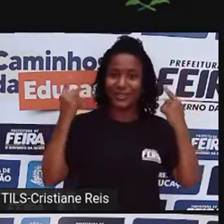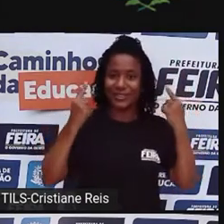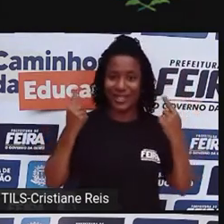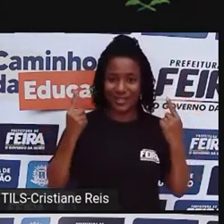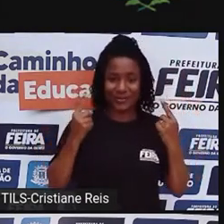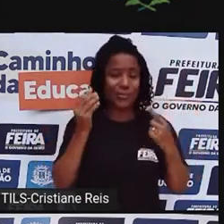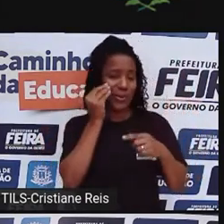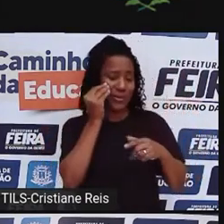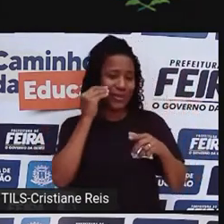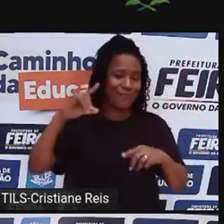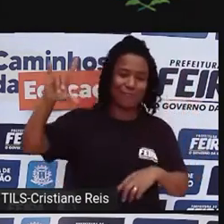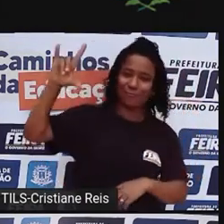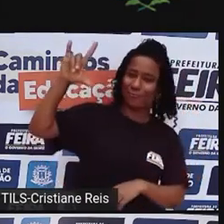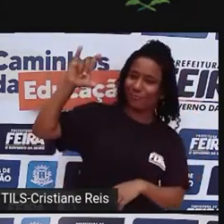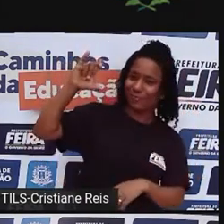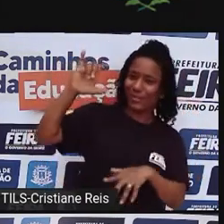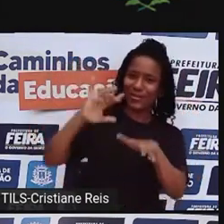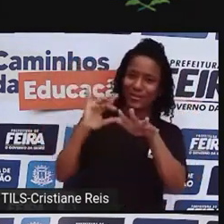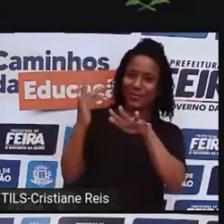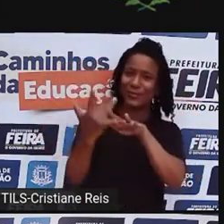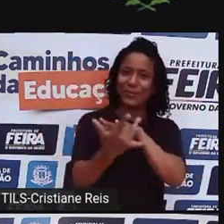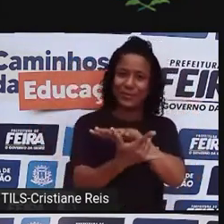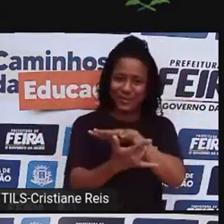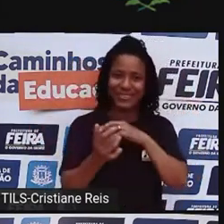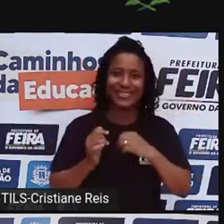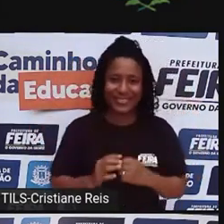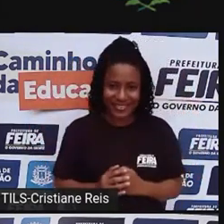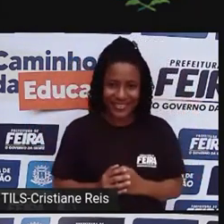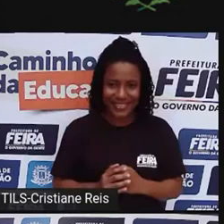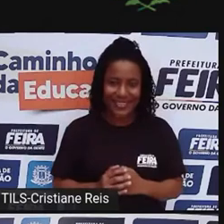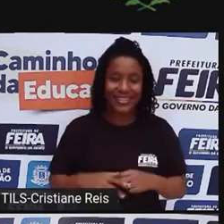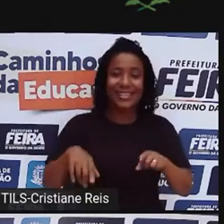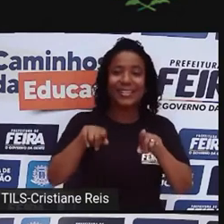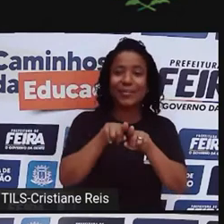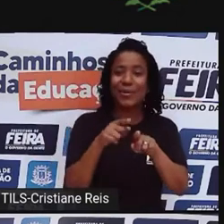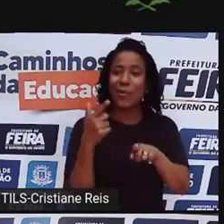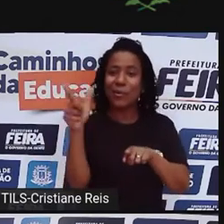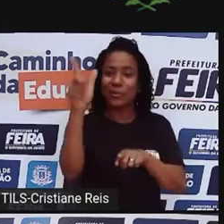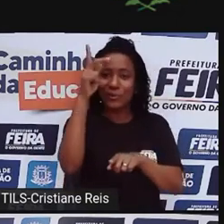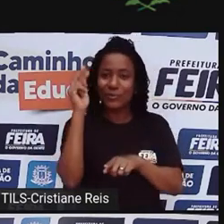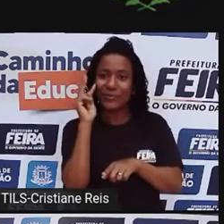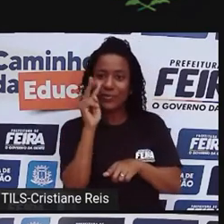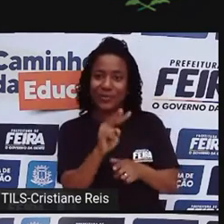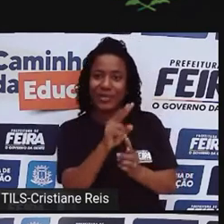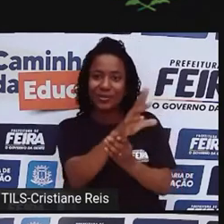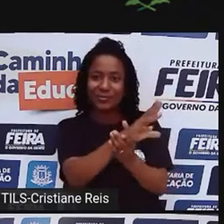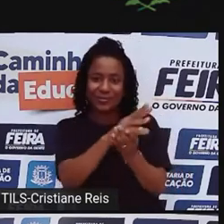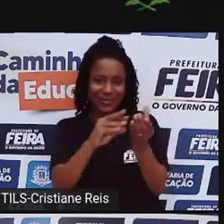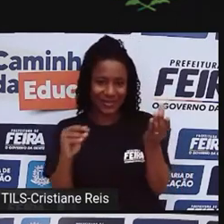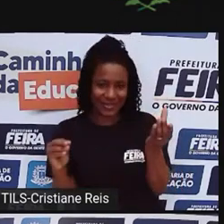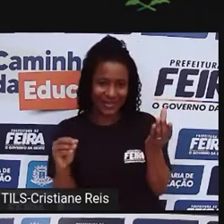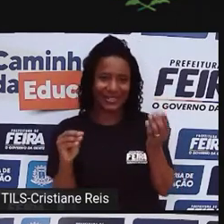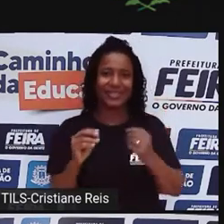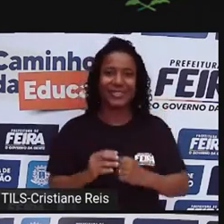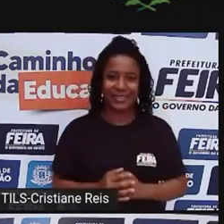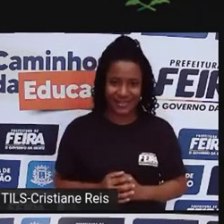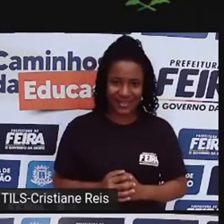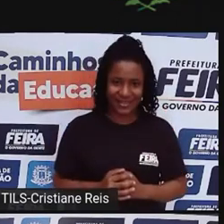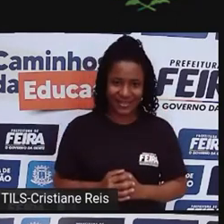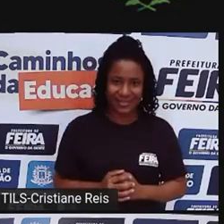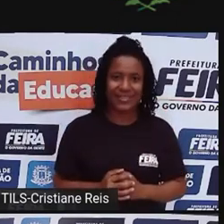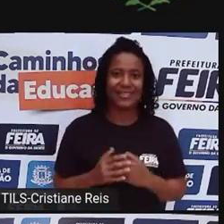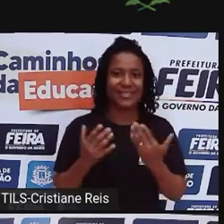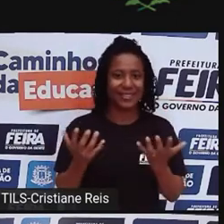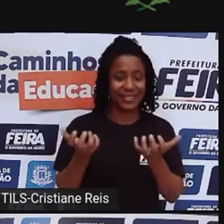sociais. E serve muito de inspiração para outros também assumirem os seus cabelos, que muitas vezes se sentiam reprimidos de assumir a